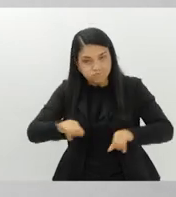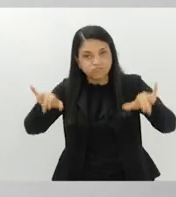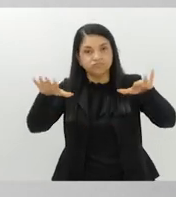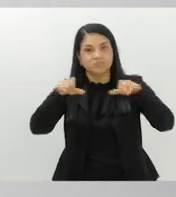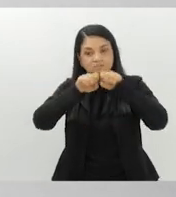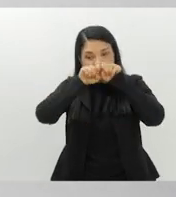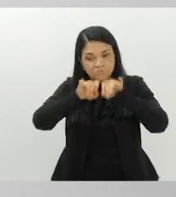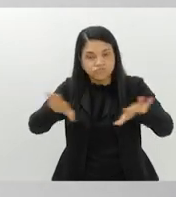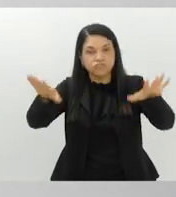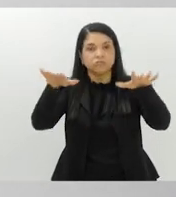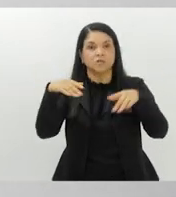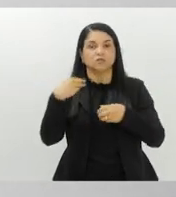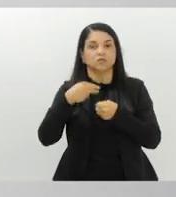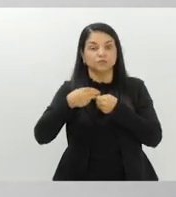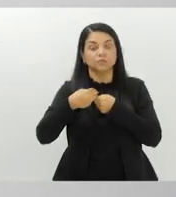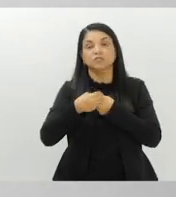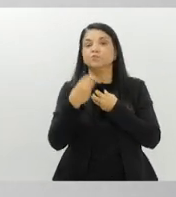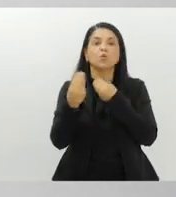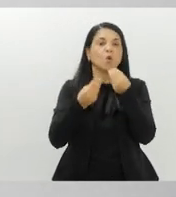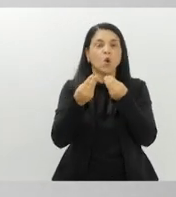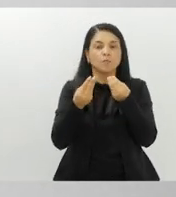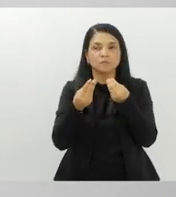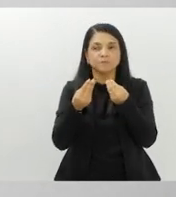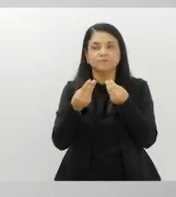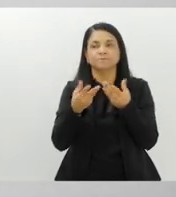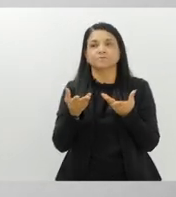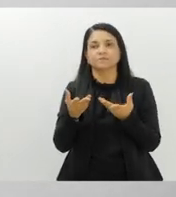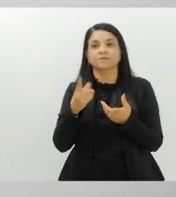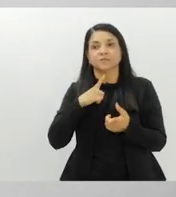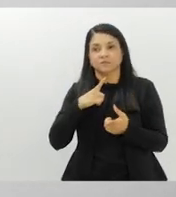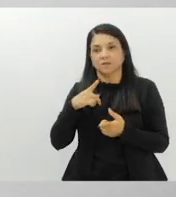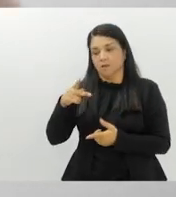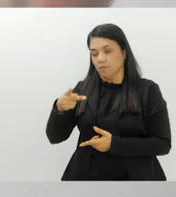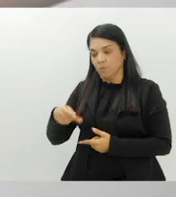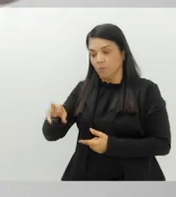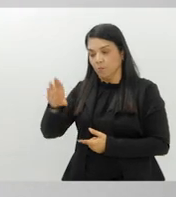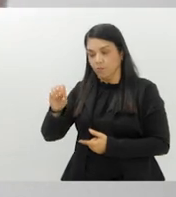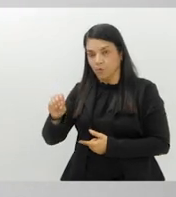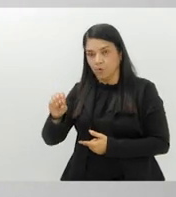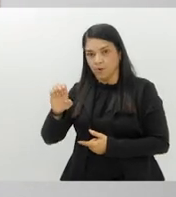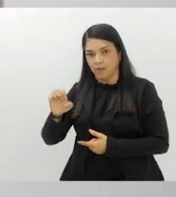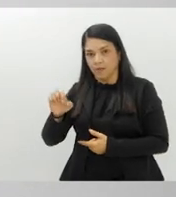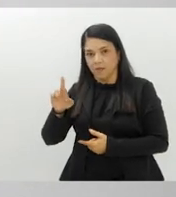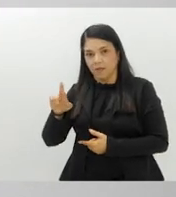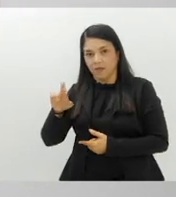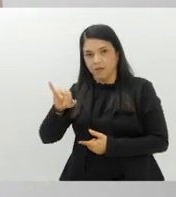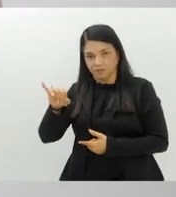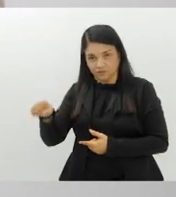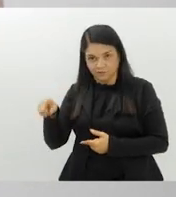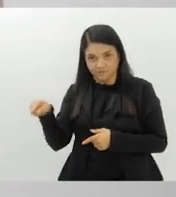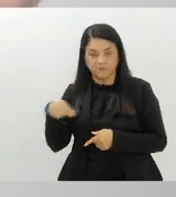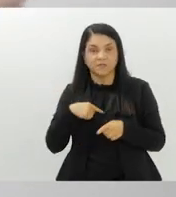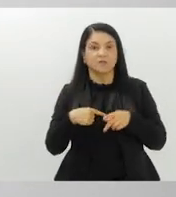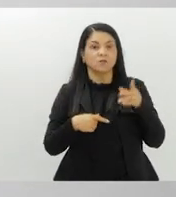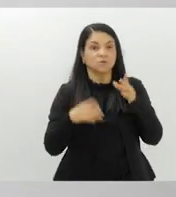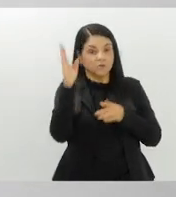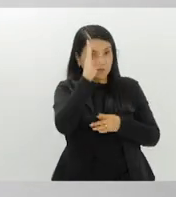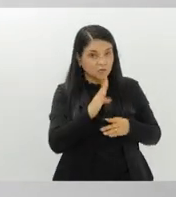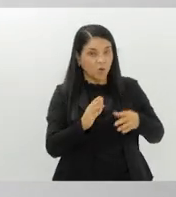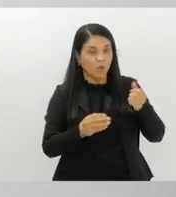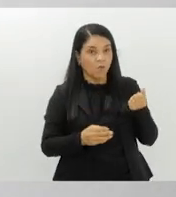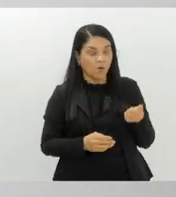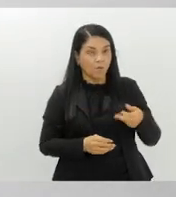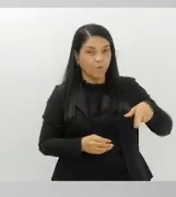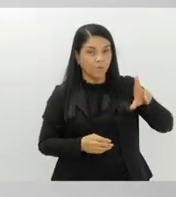nos municípios. De que maneira? Nós temos o PROEARG, o nacional tem o PRONEA, ok. Nos